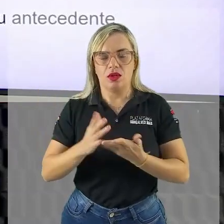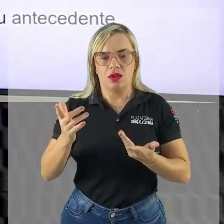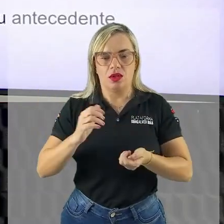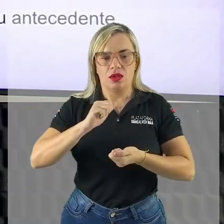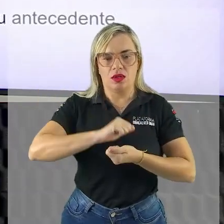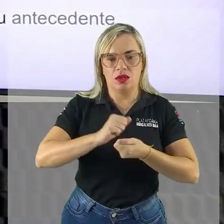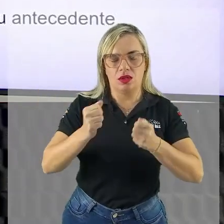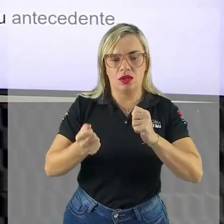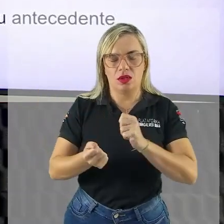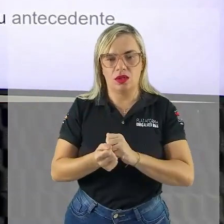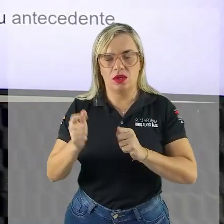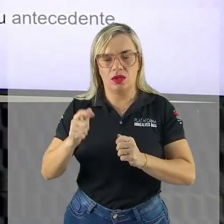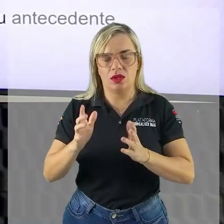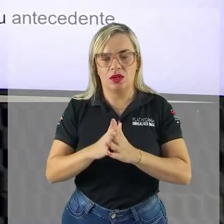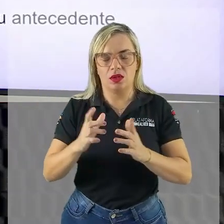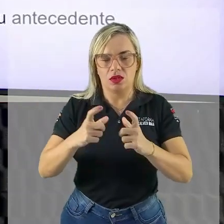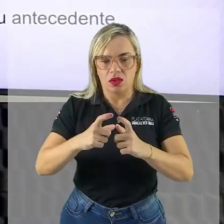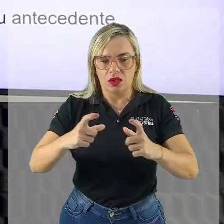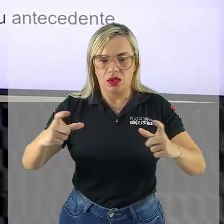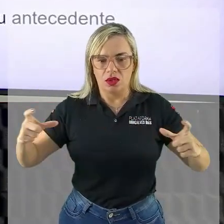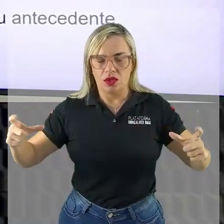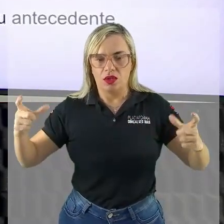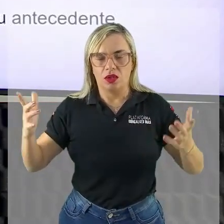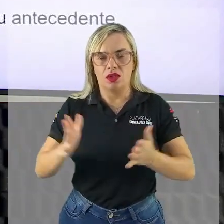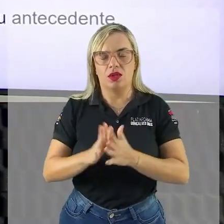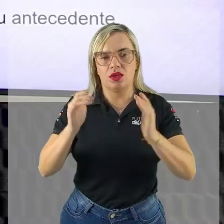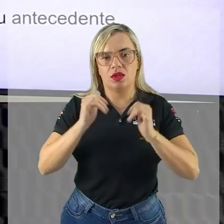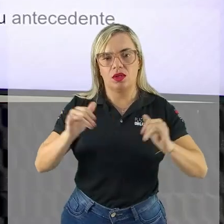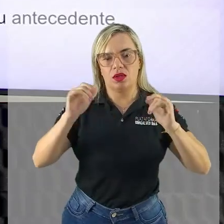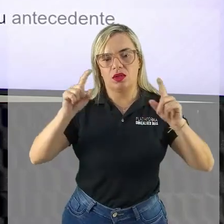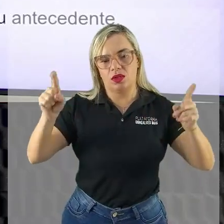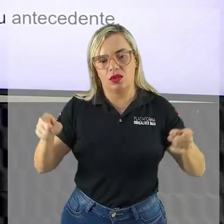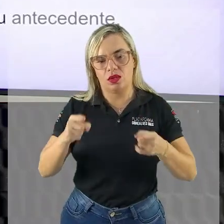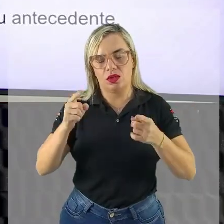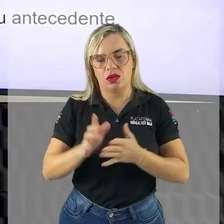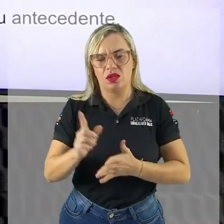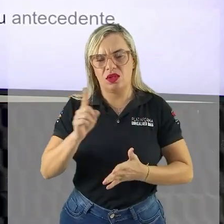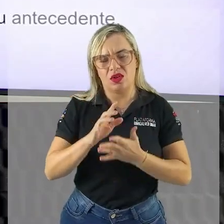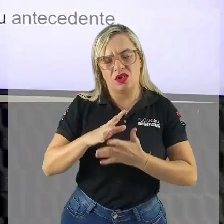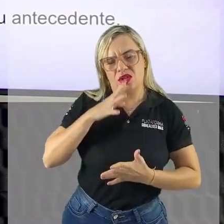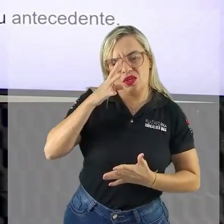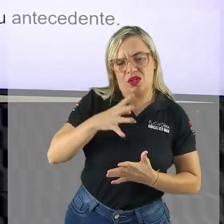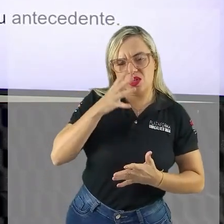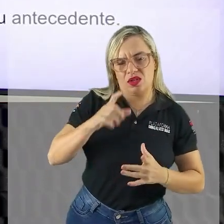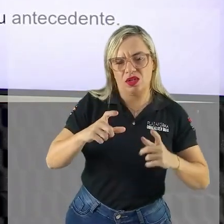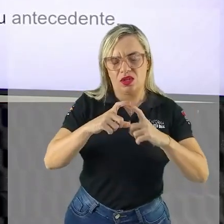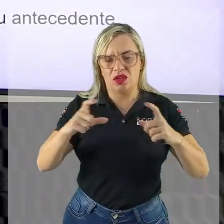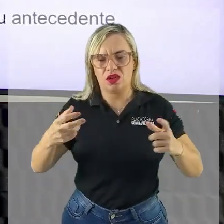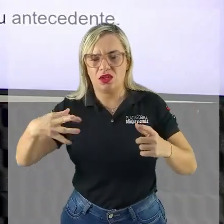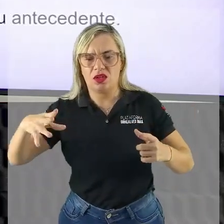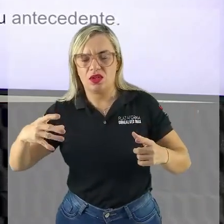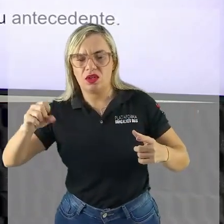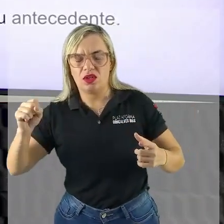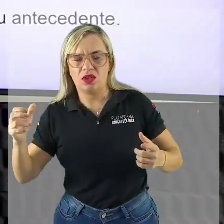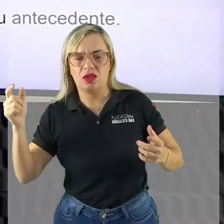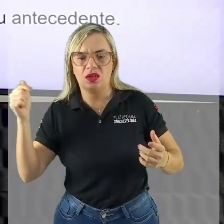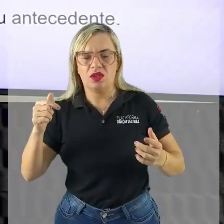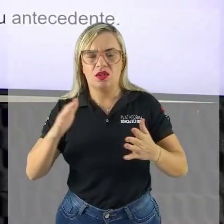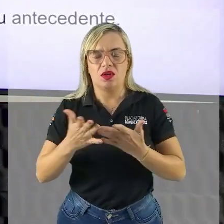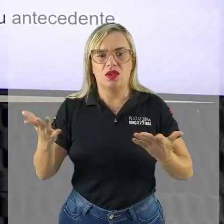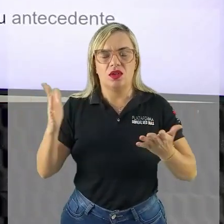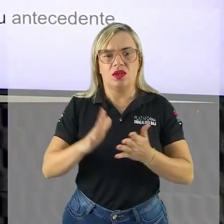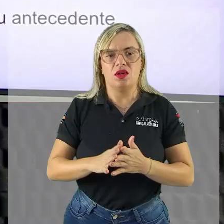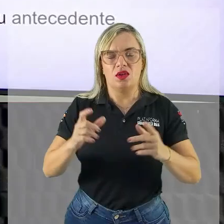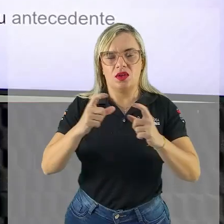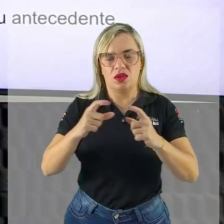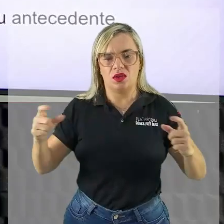Aquela informação que está dentro do parênteses. Não abuse de orações relativas, que são chamadas também de orações subordinadas